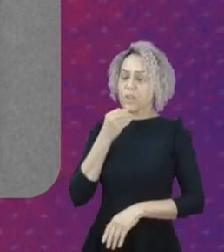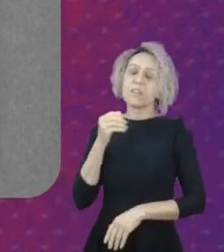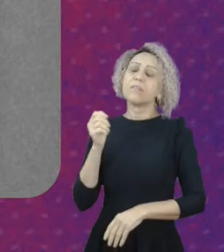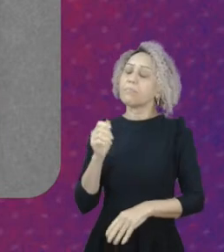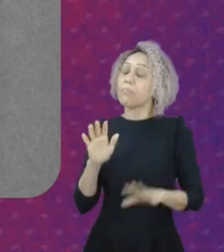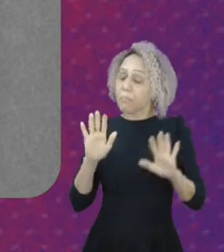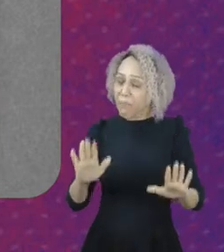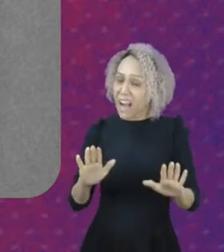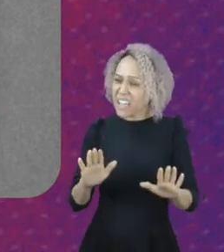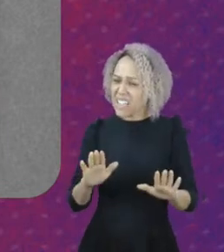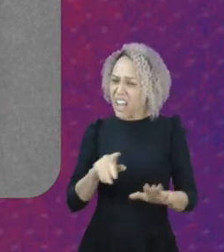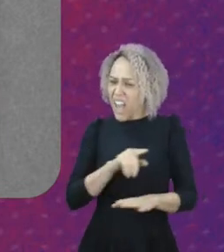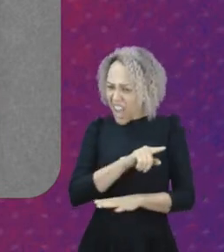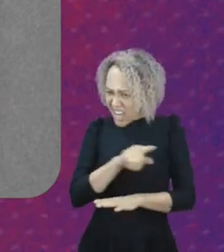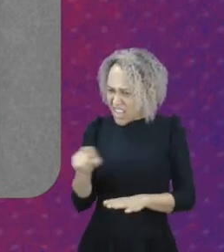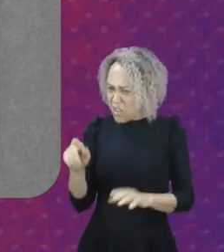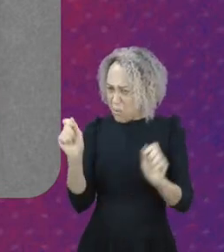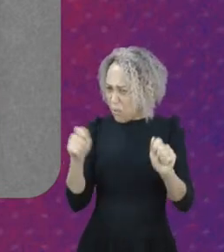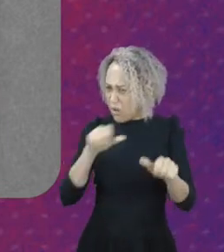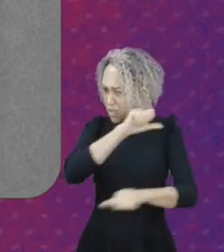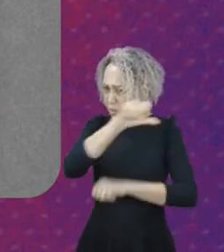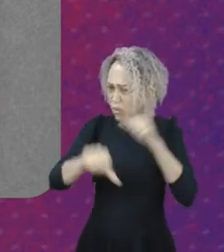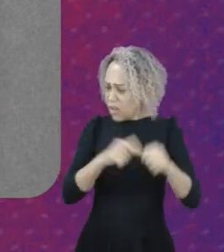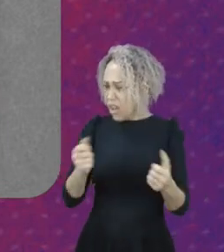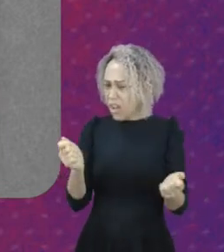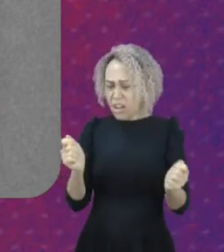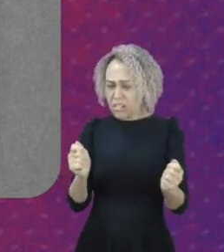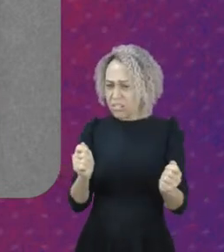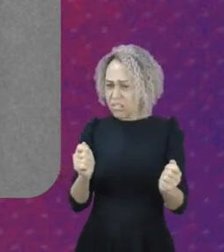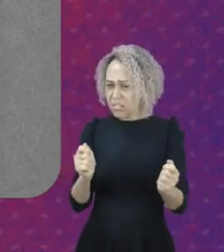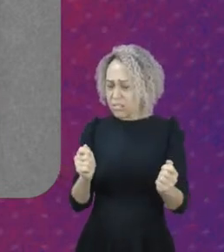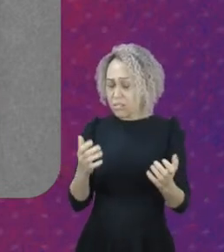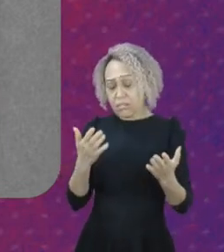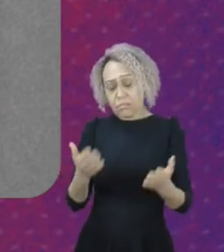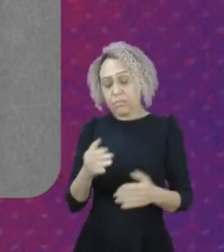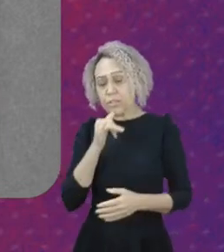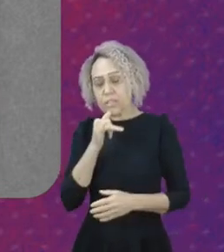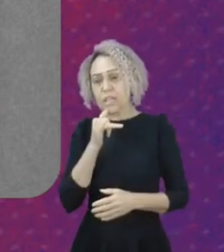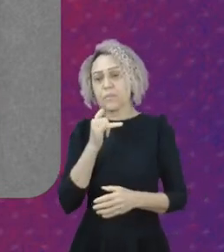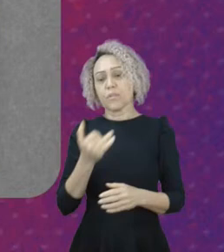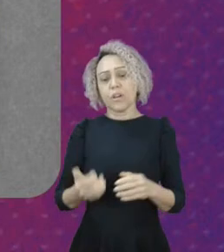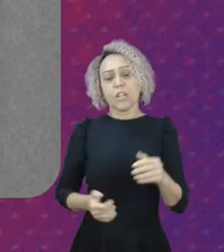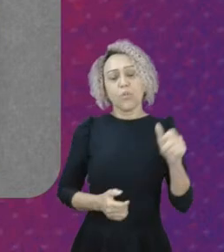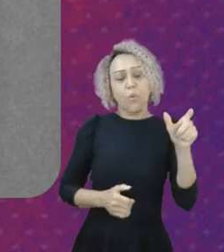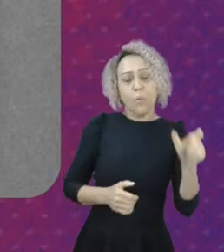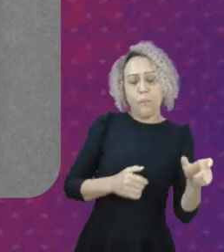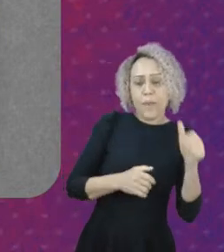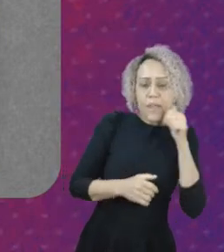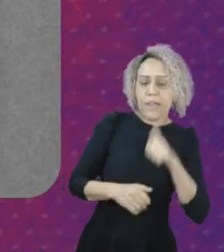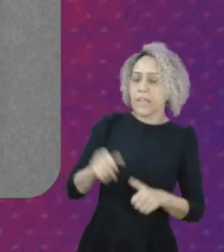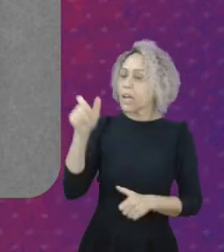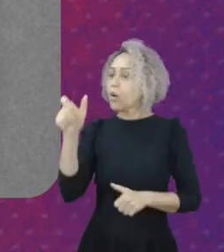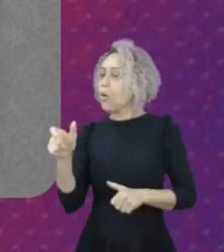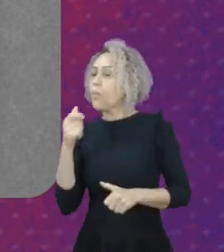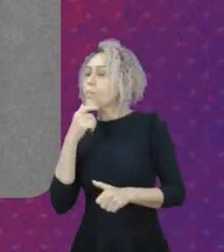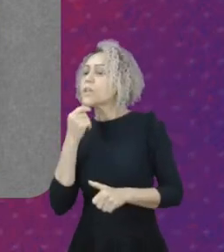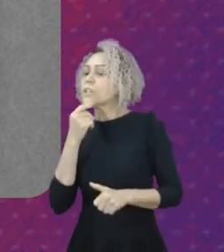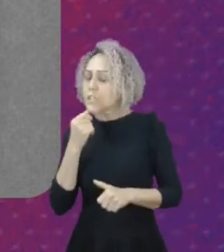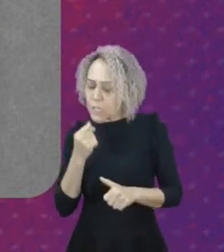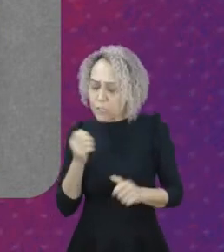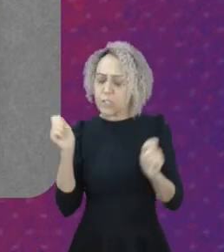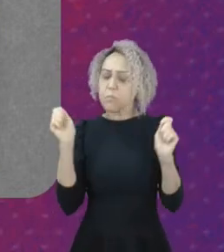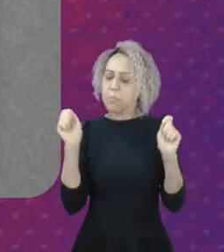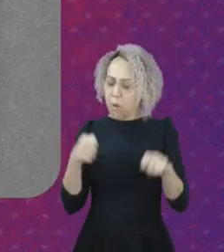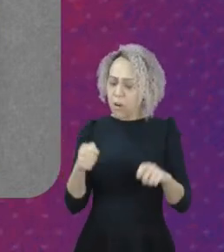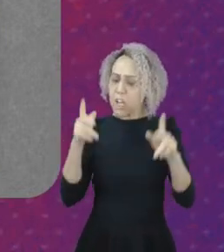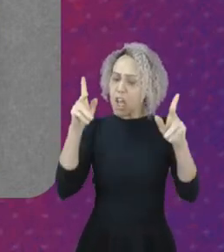ele pode limpar, né? Que ele sujou, ele tem que limpar, que ele desarrumou, ele pode arrumar, né?